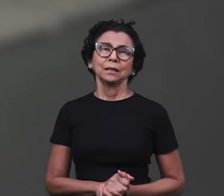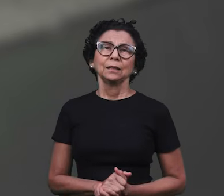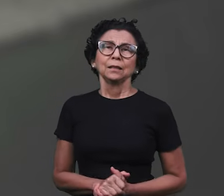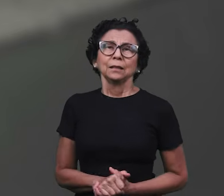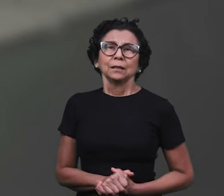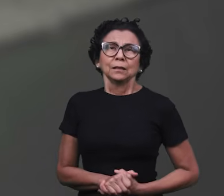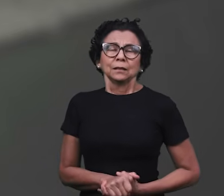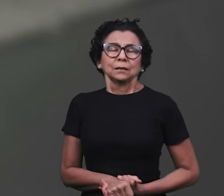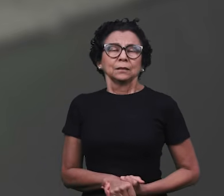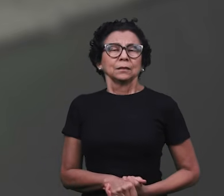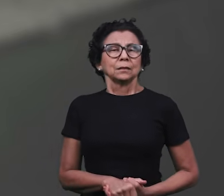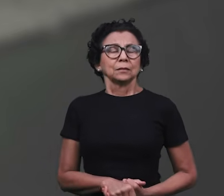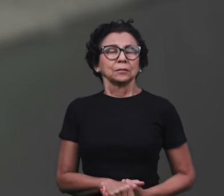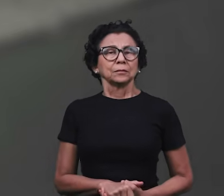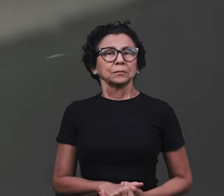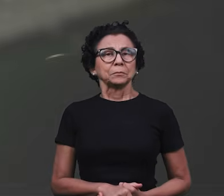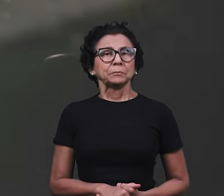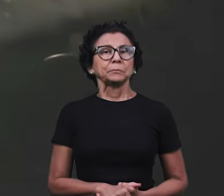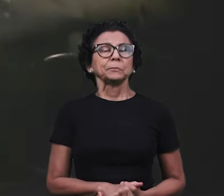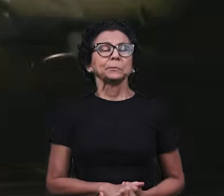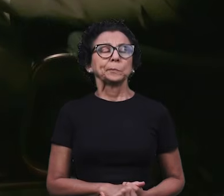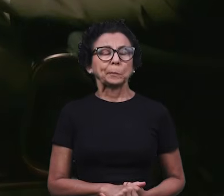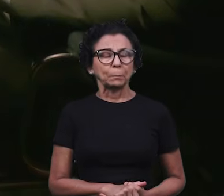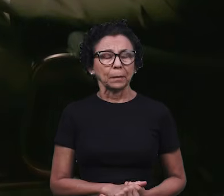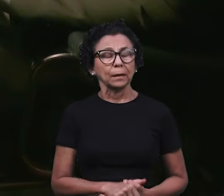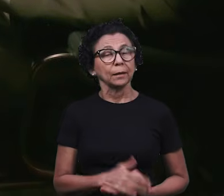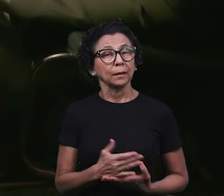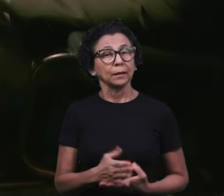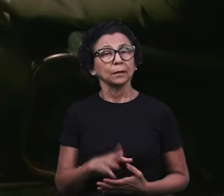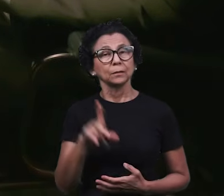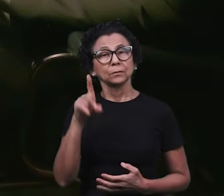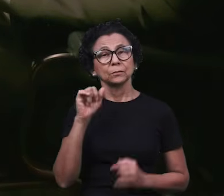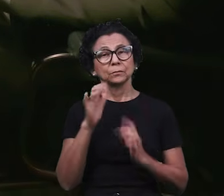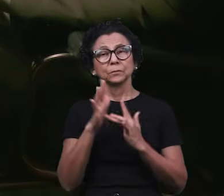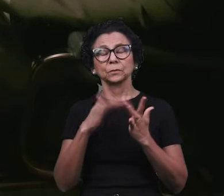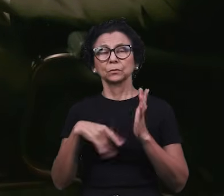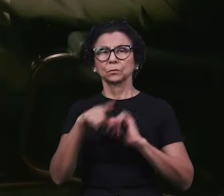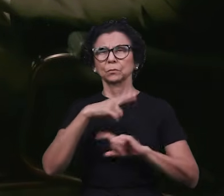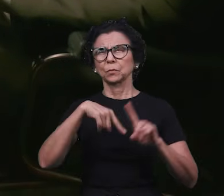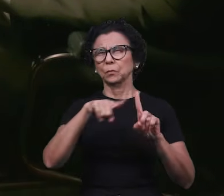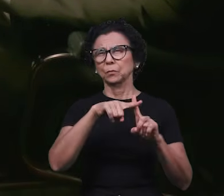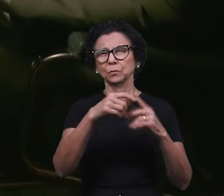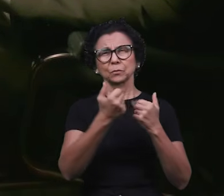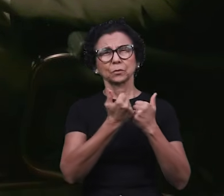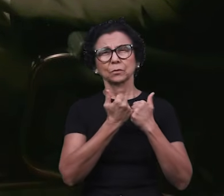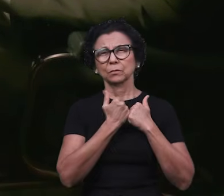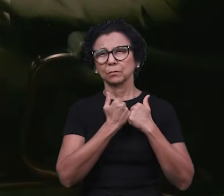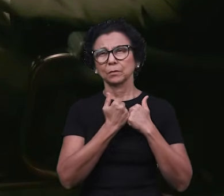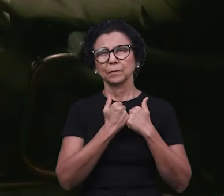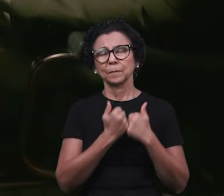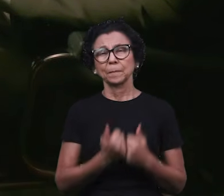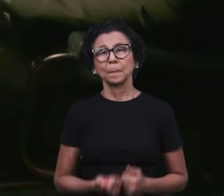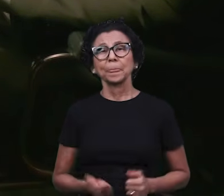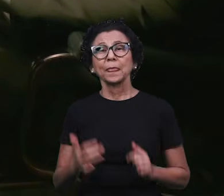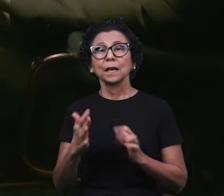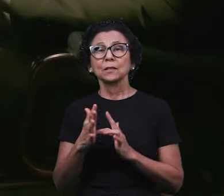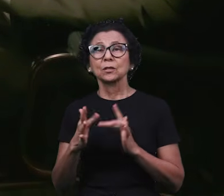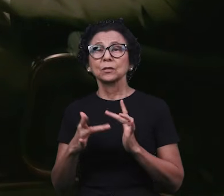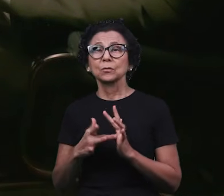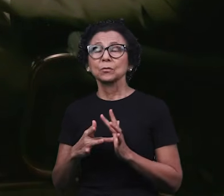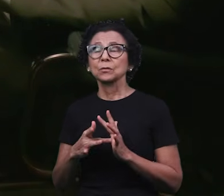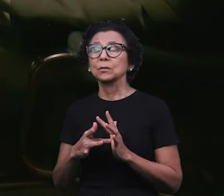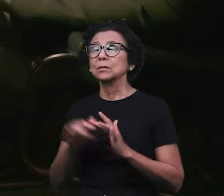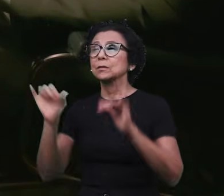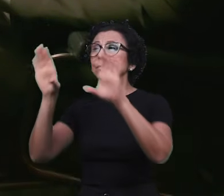sangue ali, o mistério está ali. Alguém morreu por você, alguém deu a vida por você. Jesus desceu da eternidade para